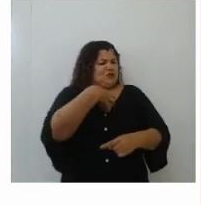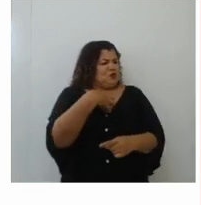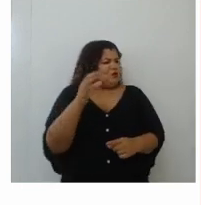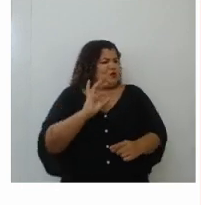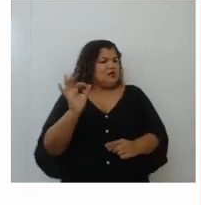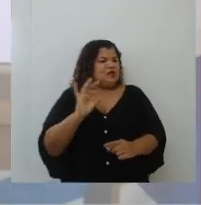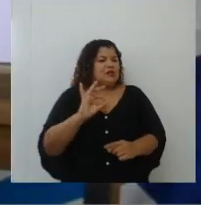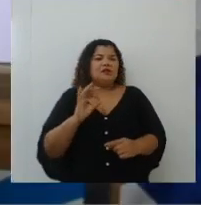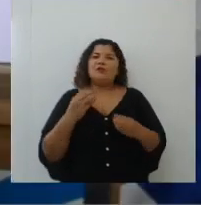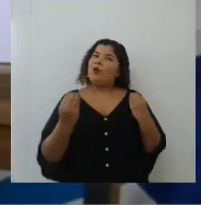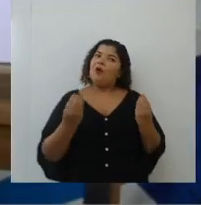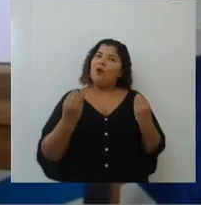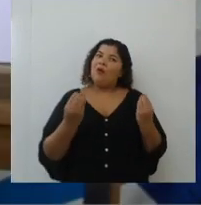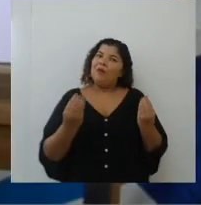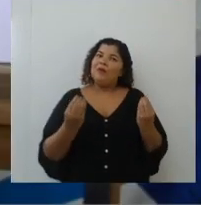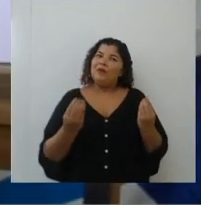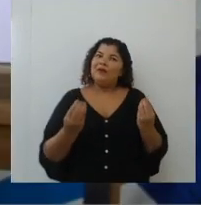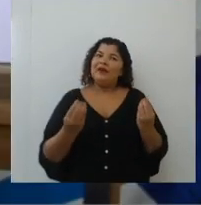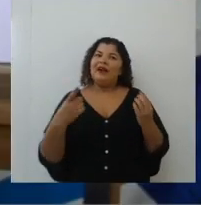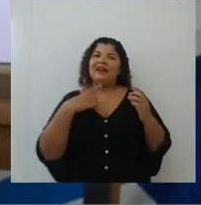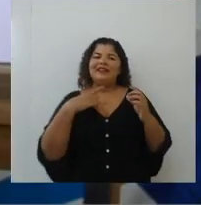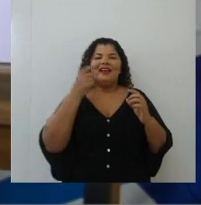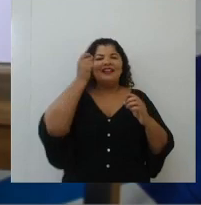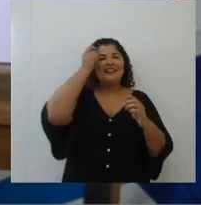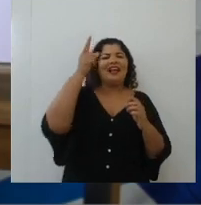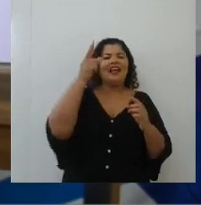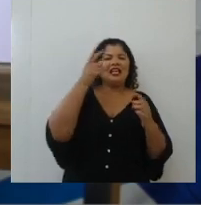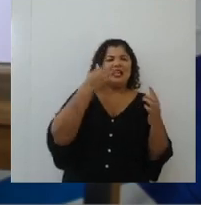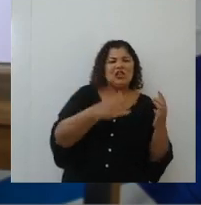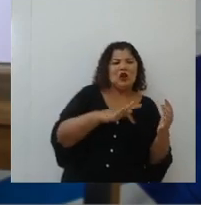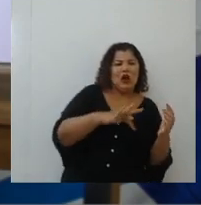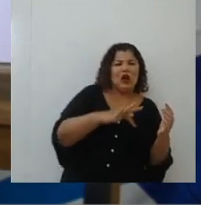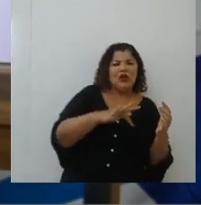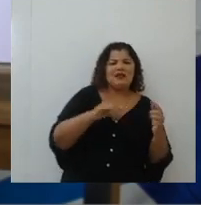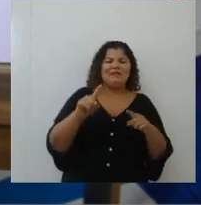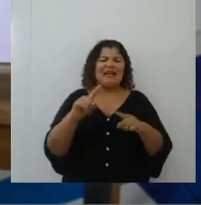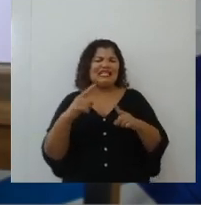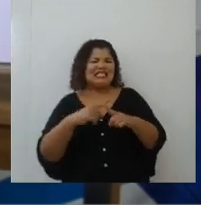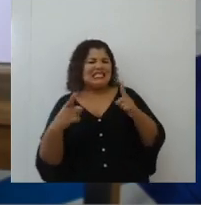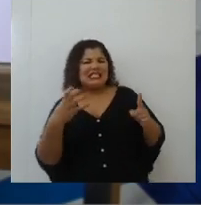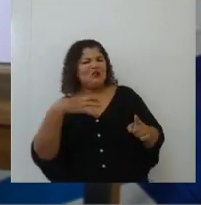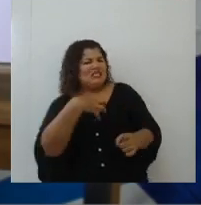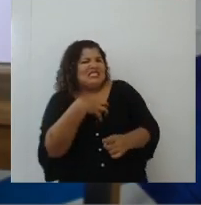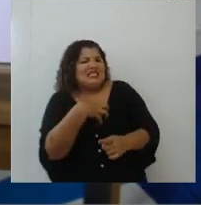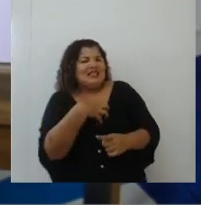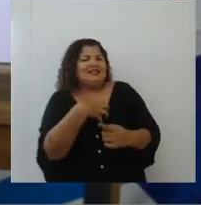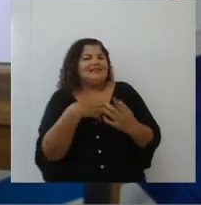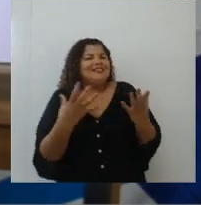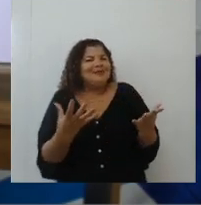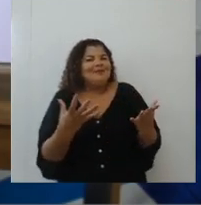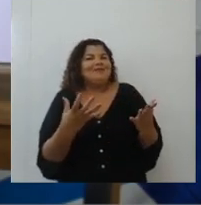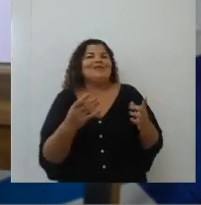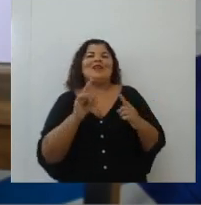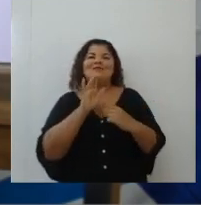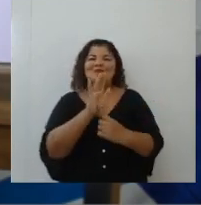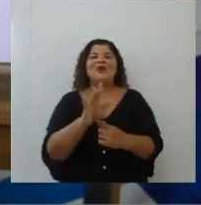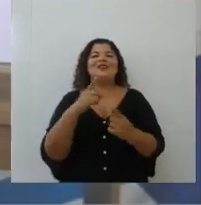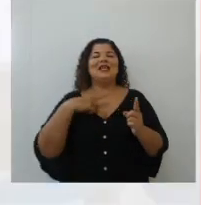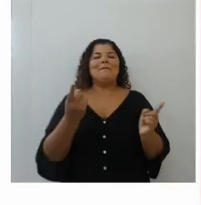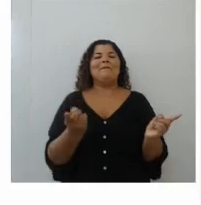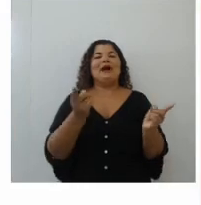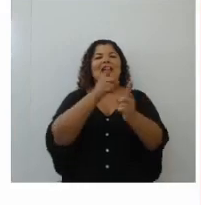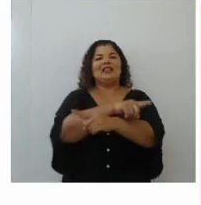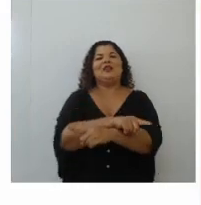Né? Perceba, uma eliminação de ideias. Uma coisa que dói e que não é sentida, como assim? Ah, é um outro exemplo de paradoxo.